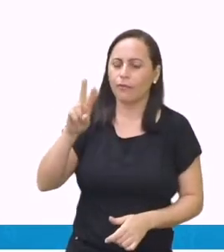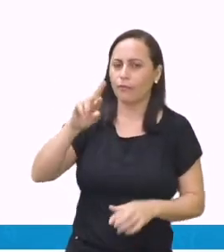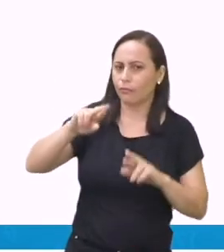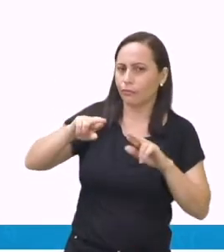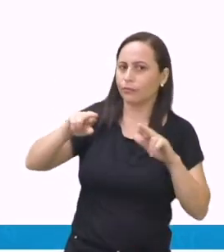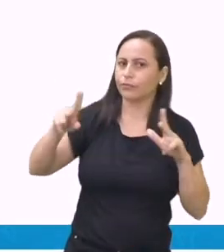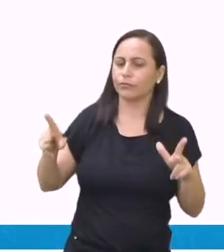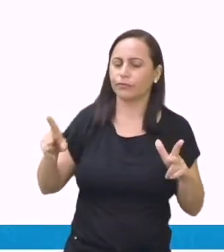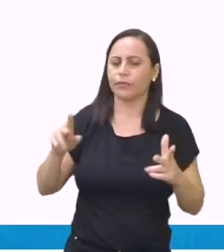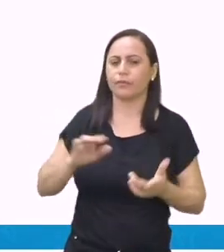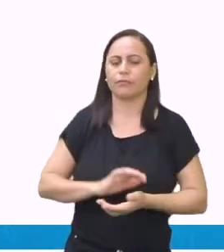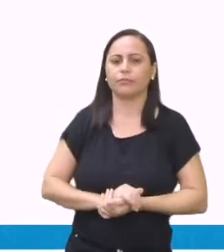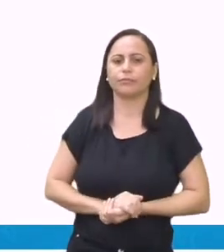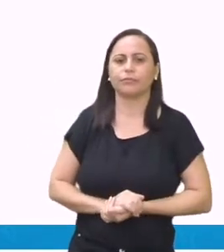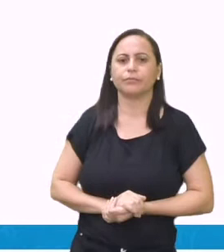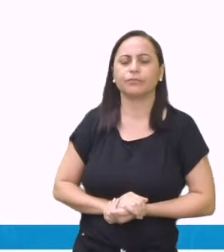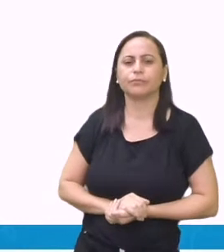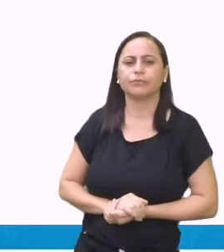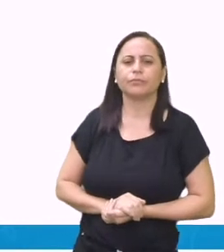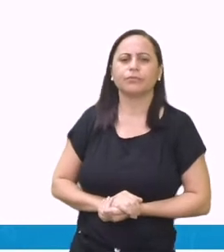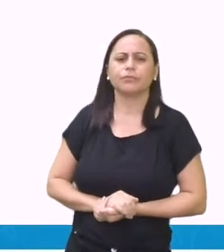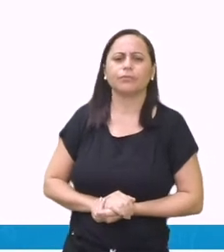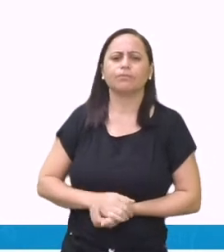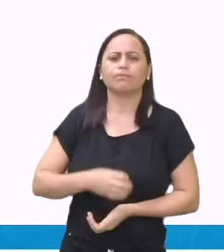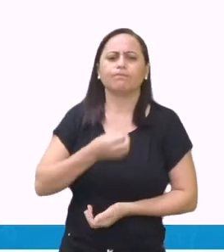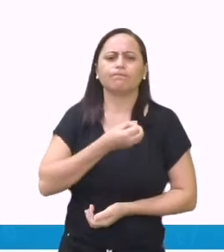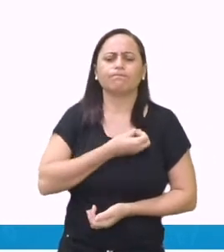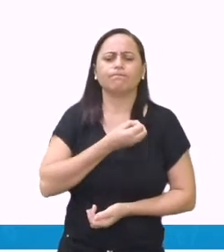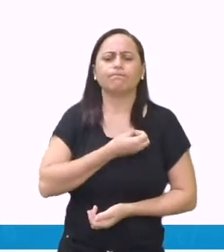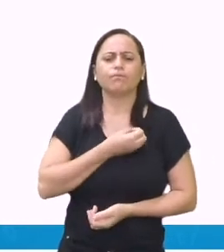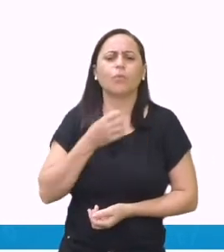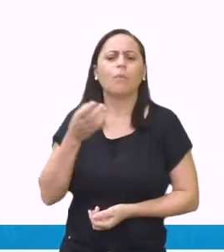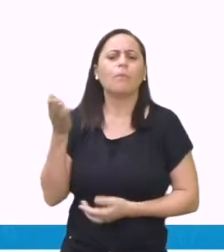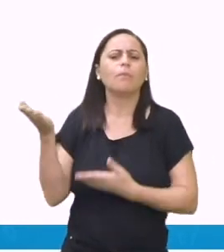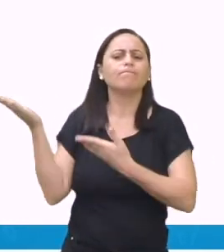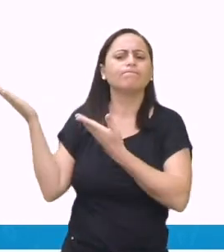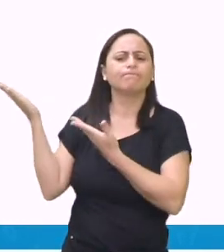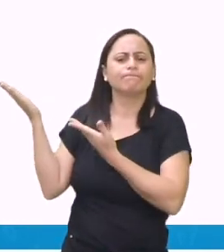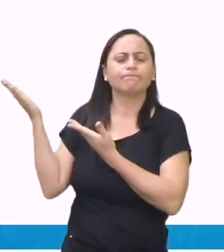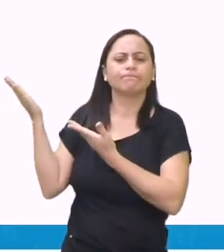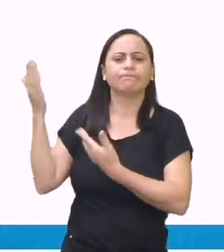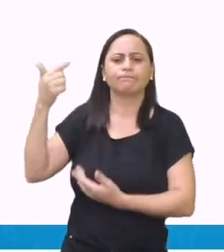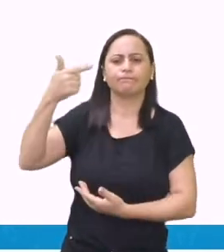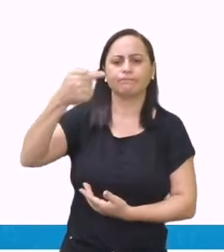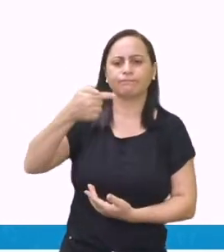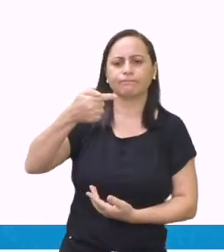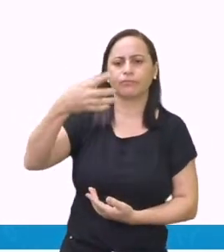isso que nós vamos fazer. Que número diferente é esse aqui, ó?